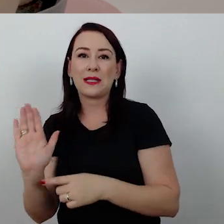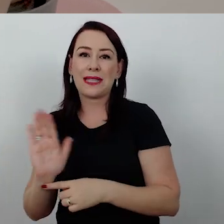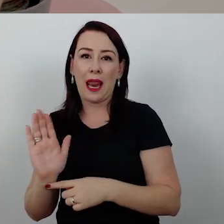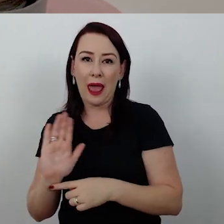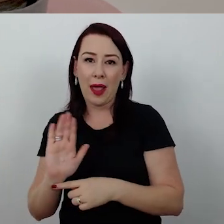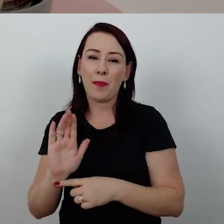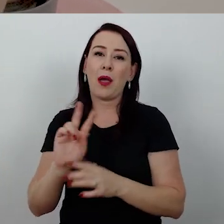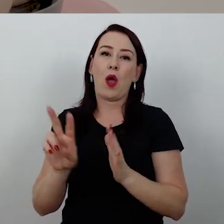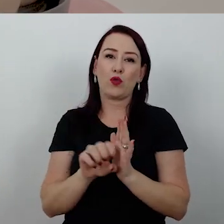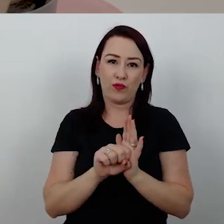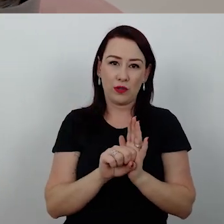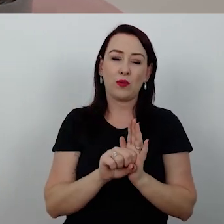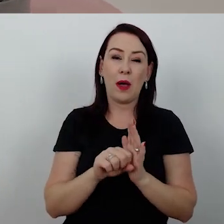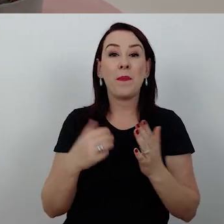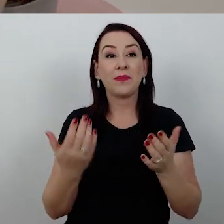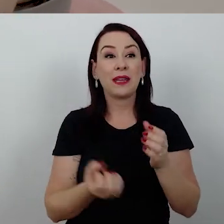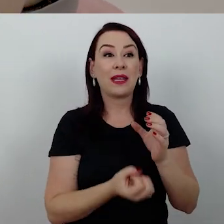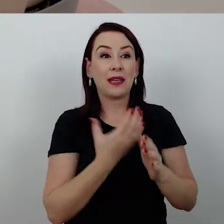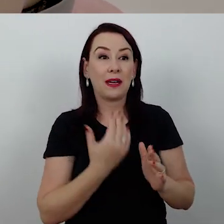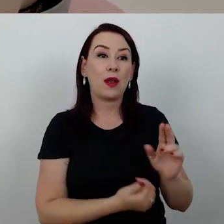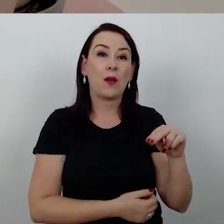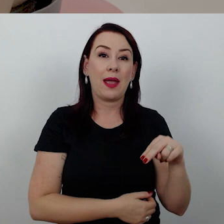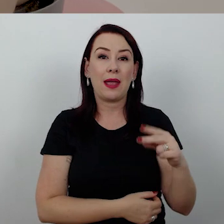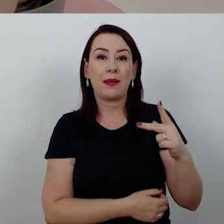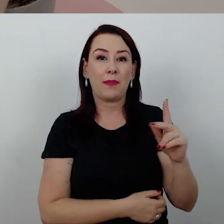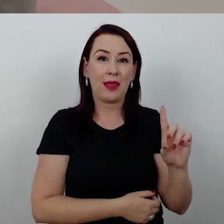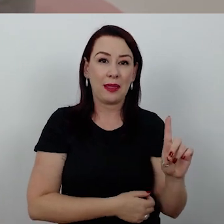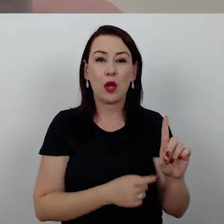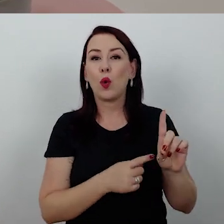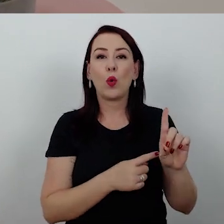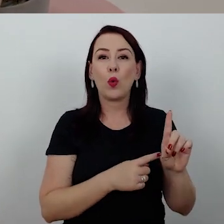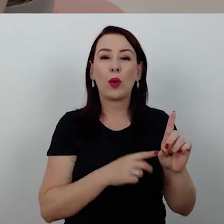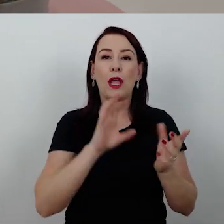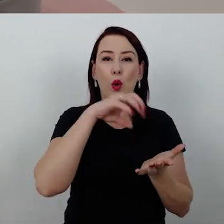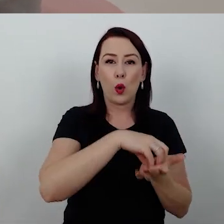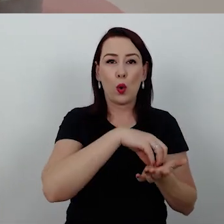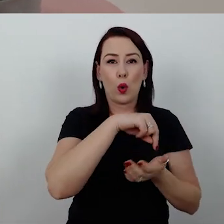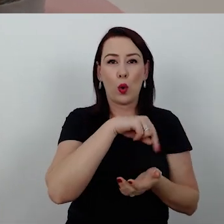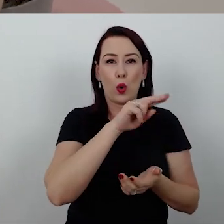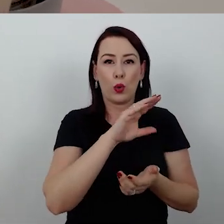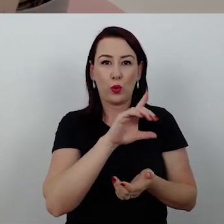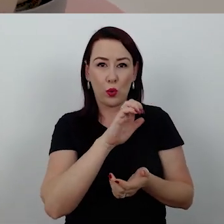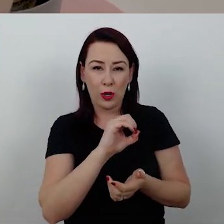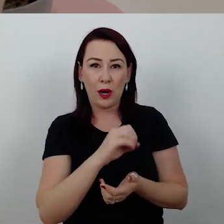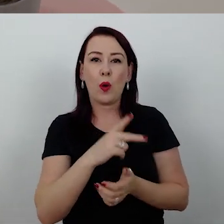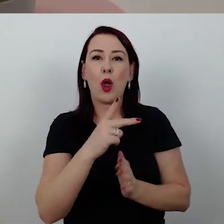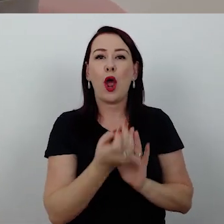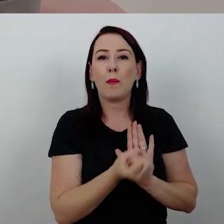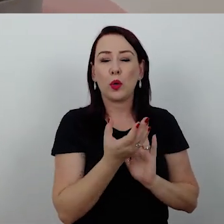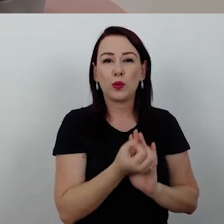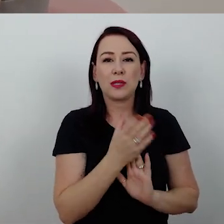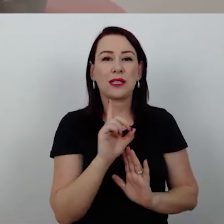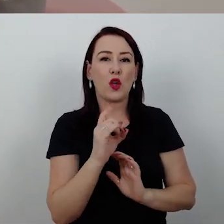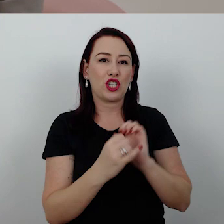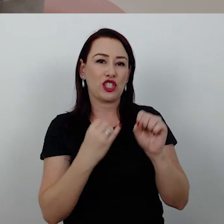para o cinema e para o audiovisual na cidade, e criamos também o núcleo, o NPD, né, que é o Núcleo de Produção Digital, com essa